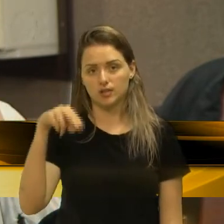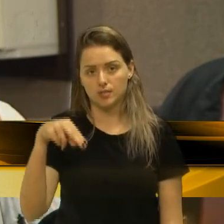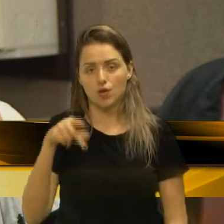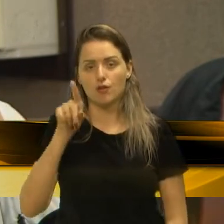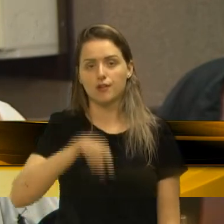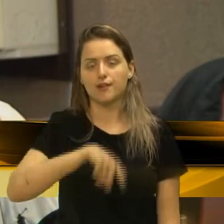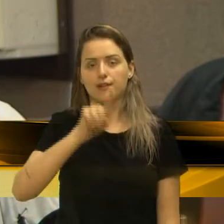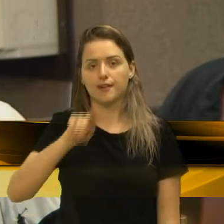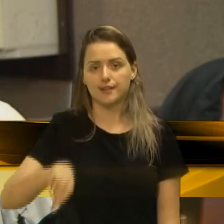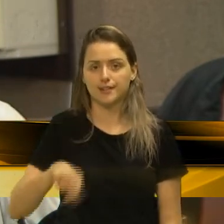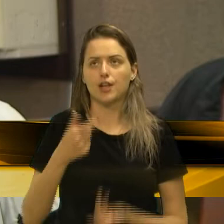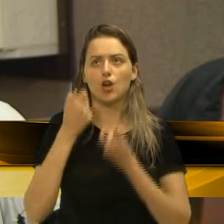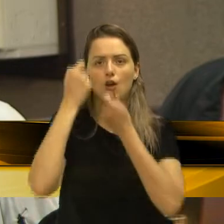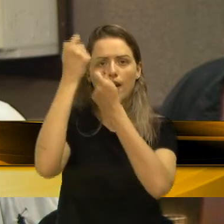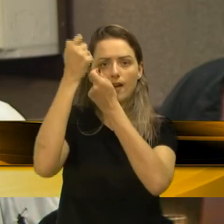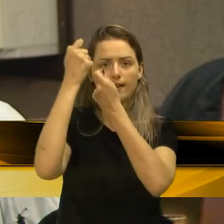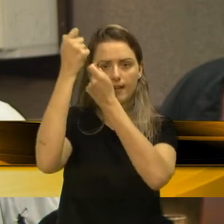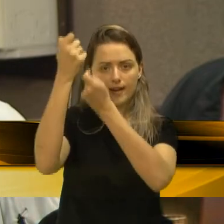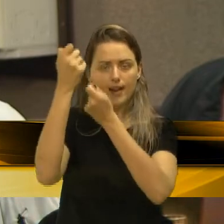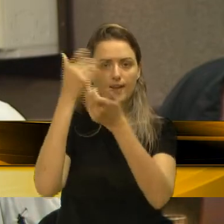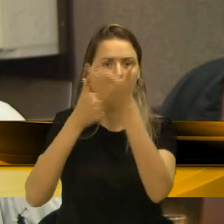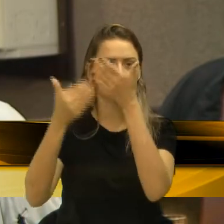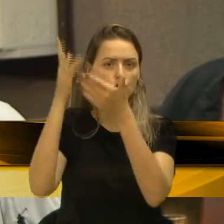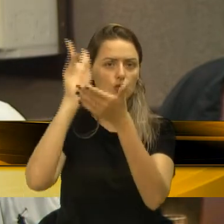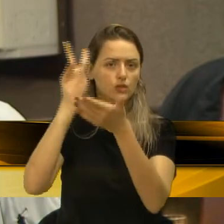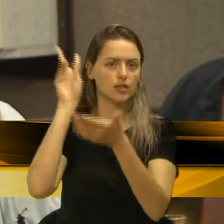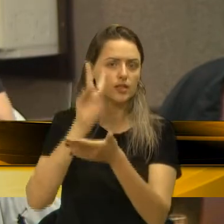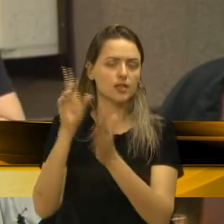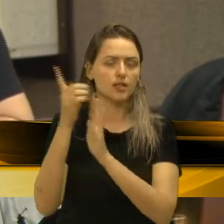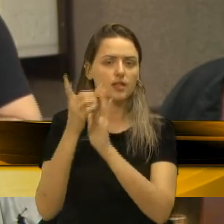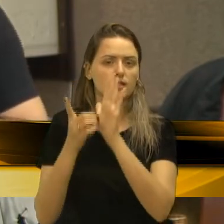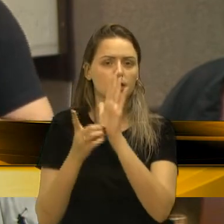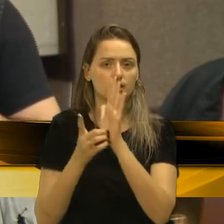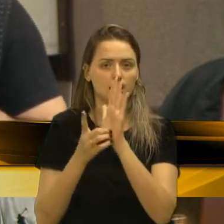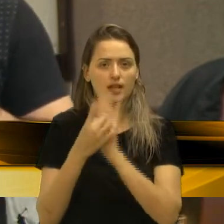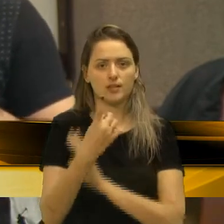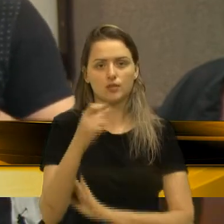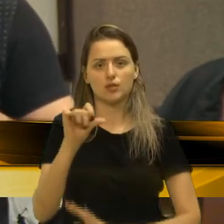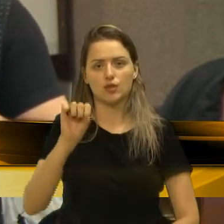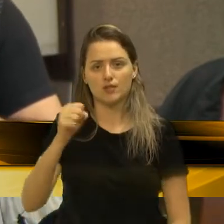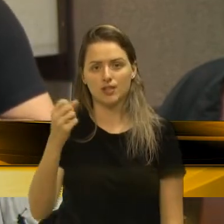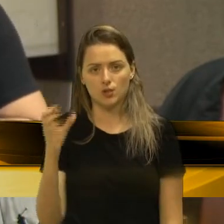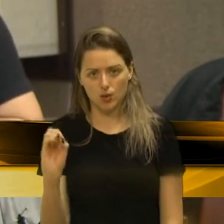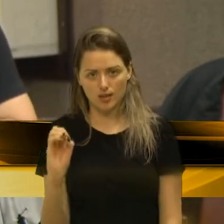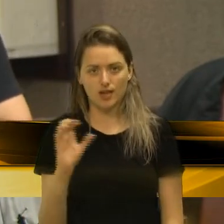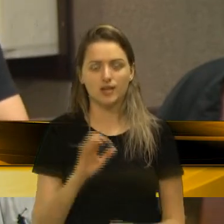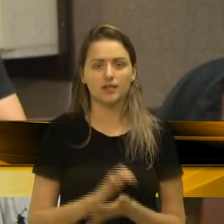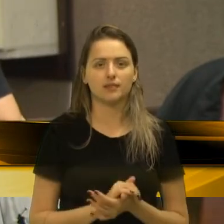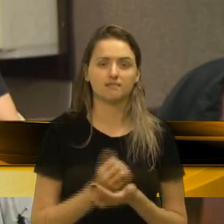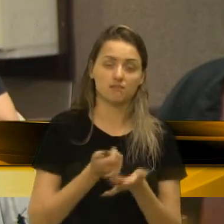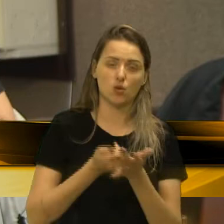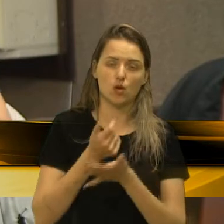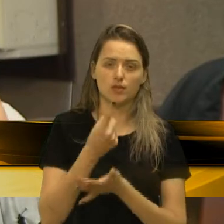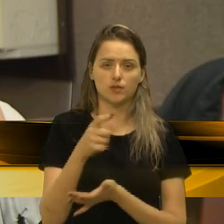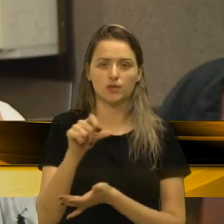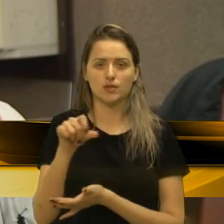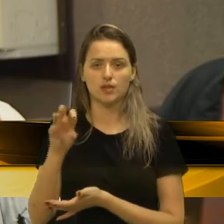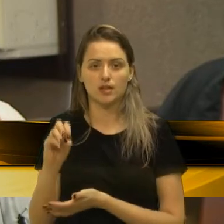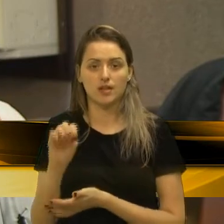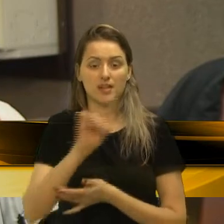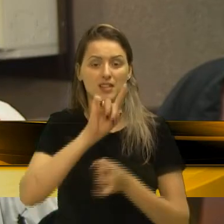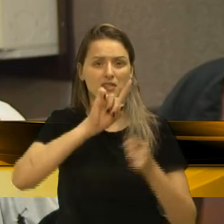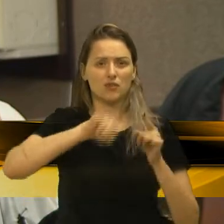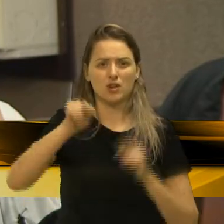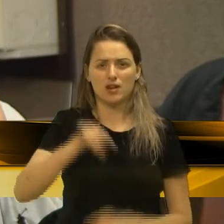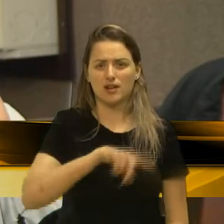greve histórica dos professores do nosso estado, lá na década de final de 80, início de 90, que onde diversos direitos foram